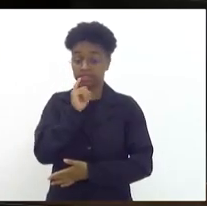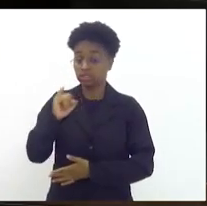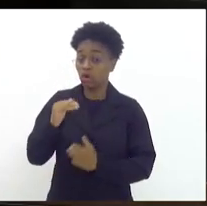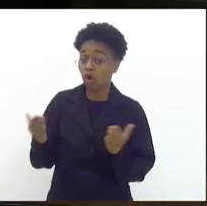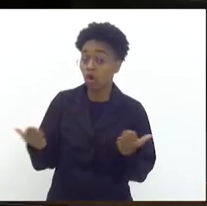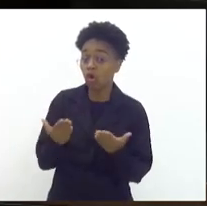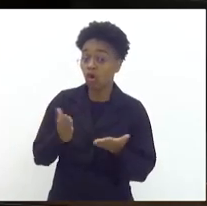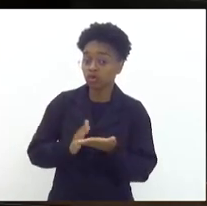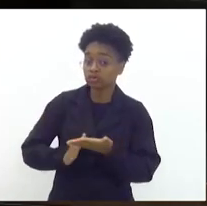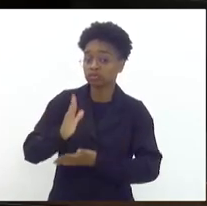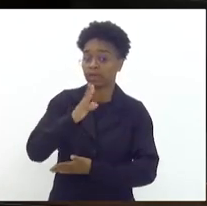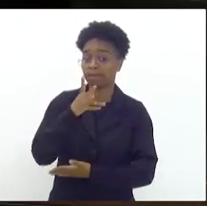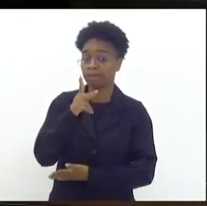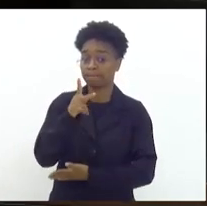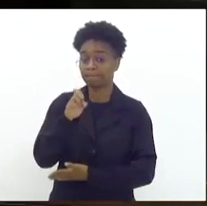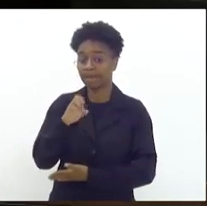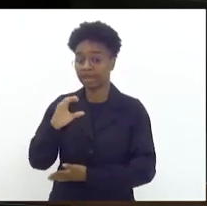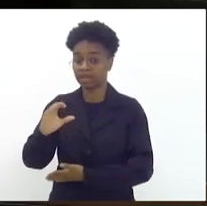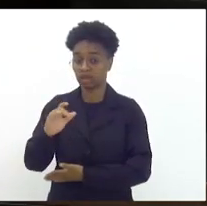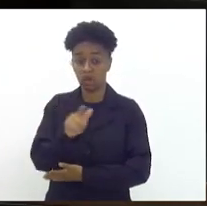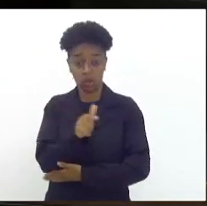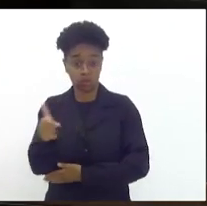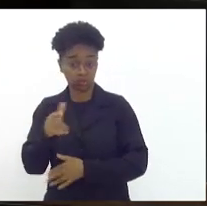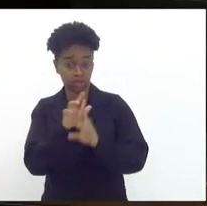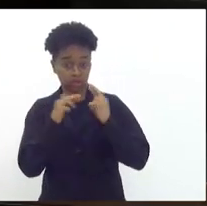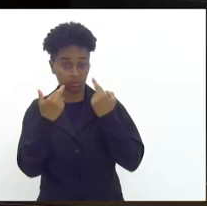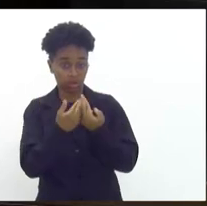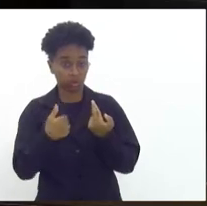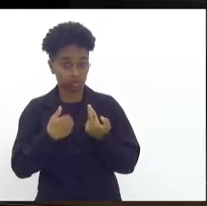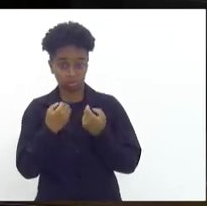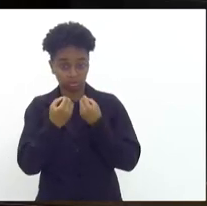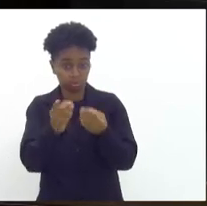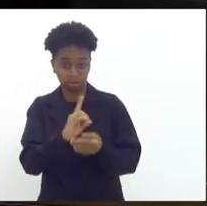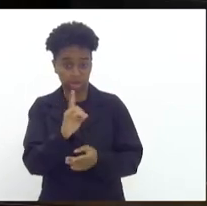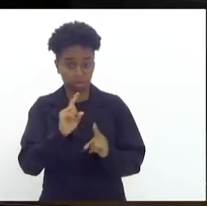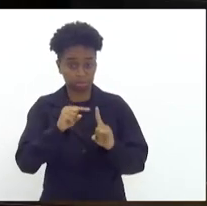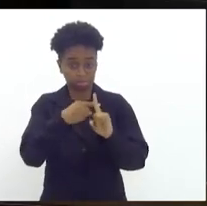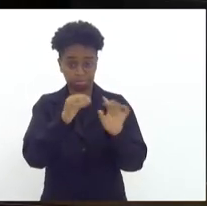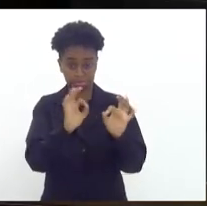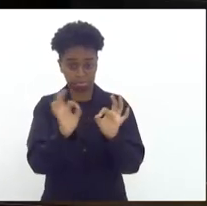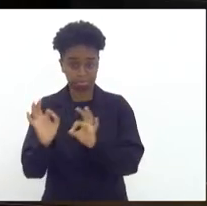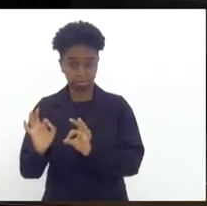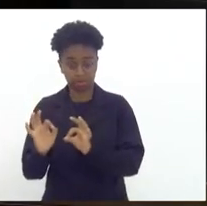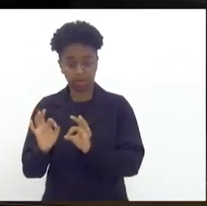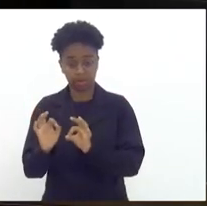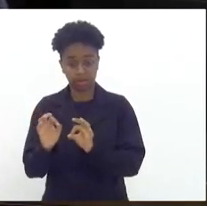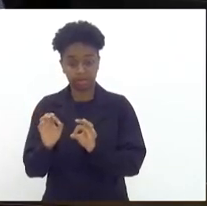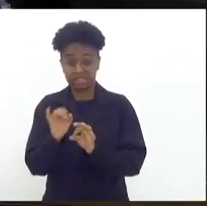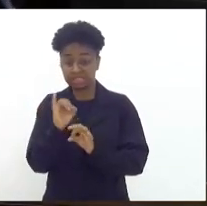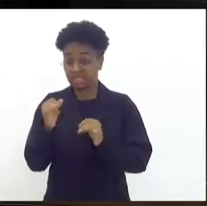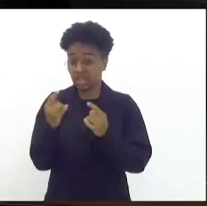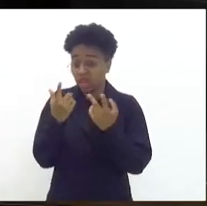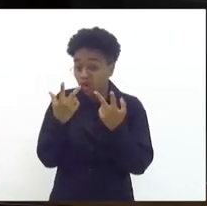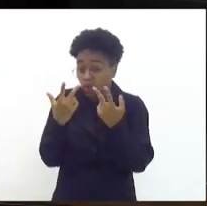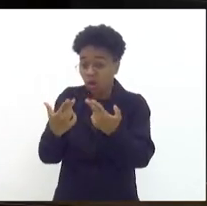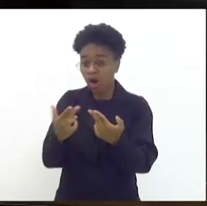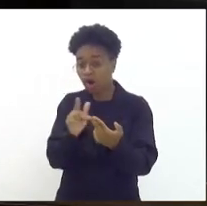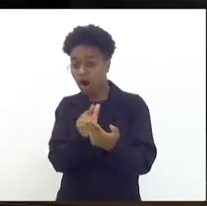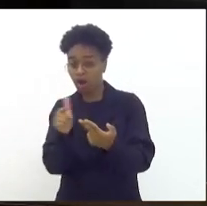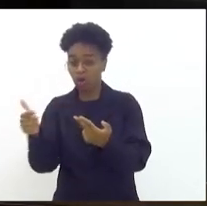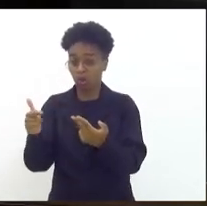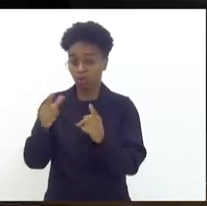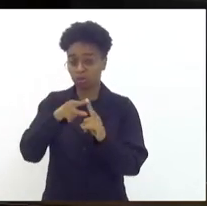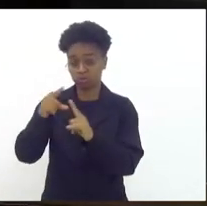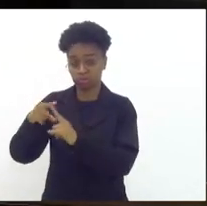a próxima reunião do confaço eu não vou dar mais nenhum benefício mesmo que ele seja idêntico a um outro benefício